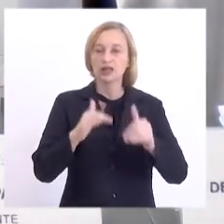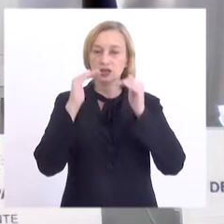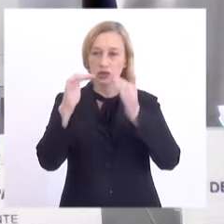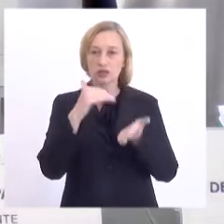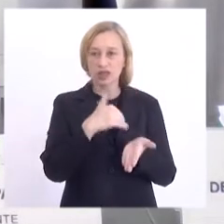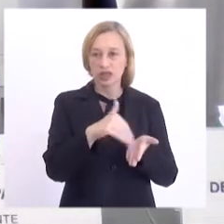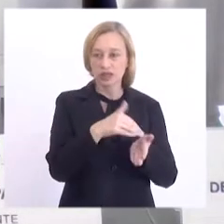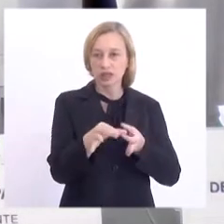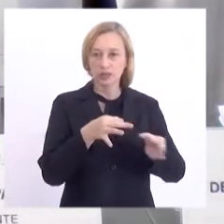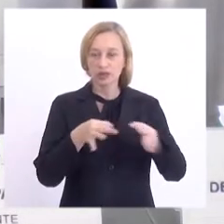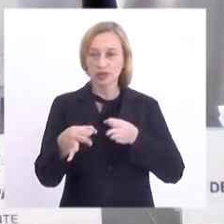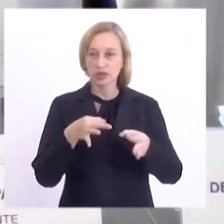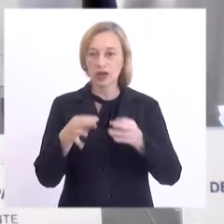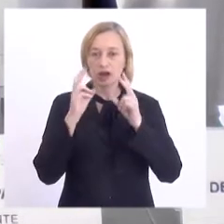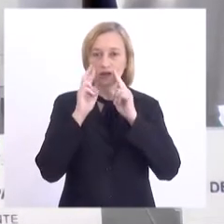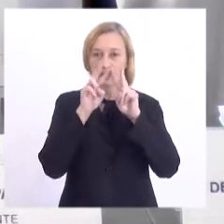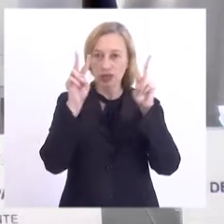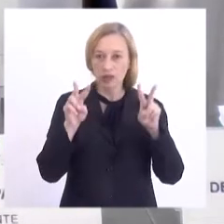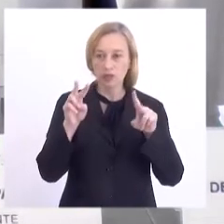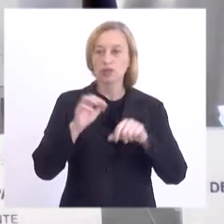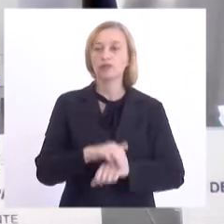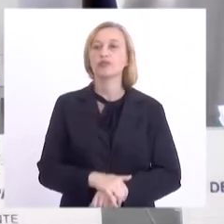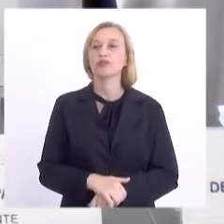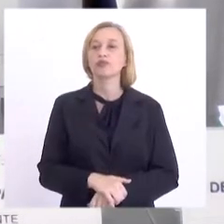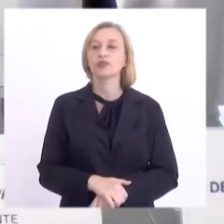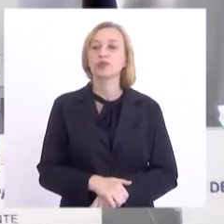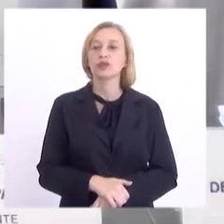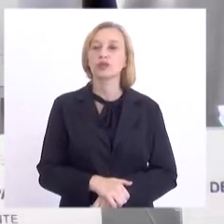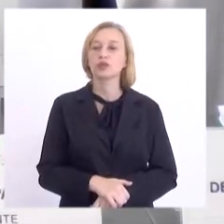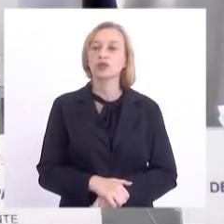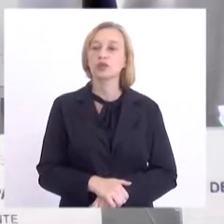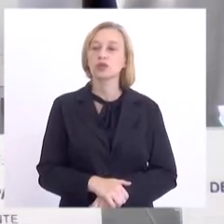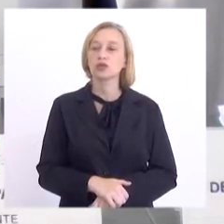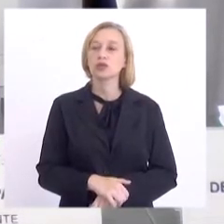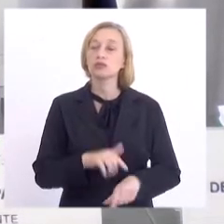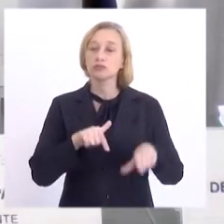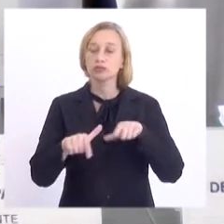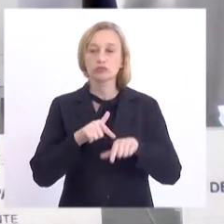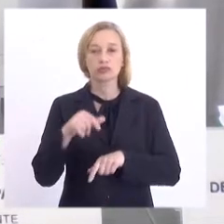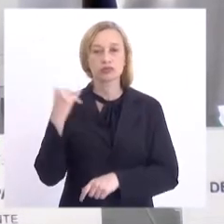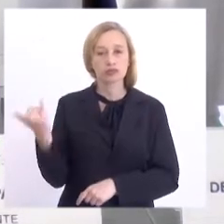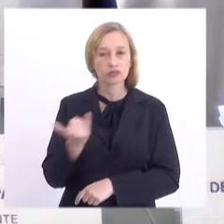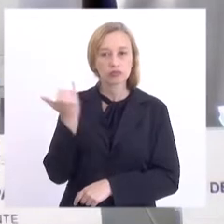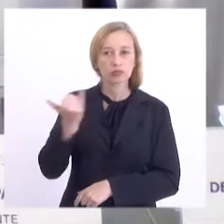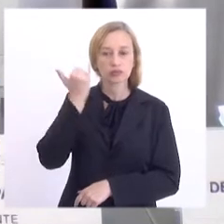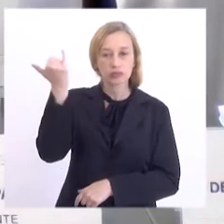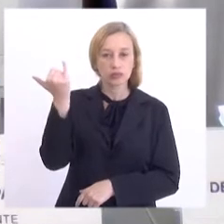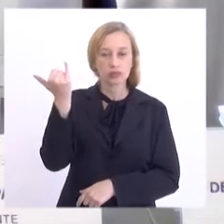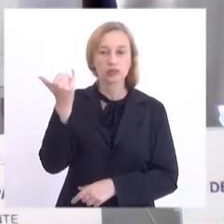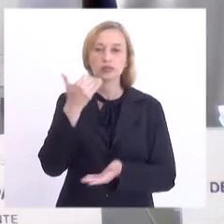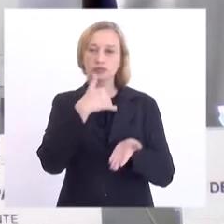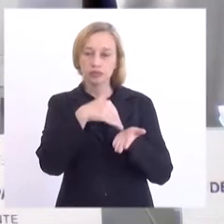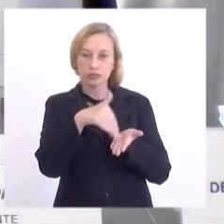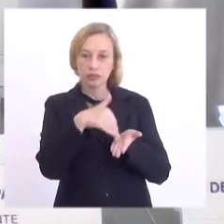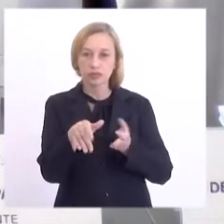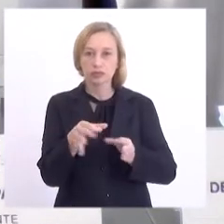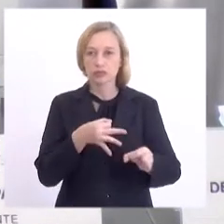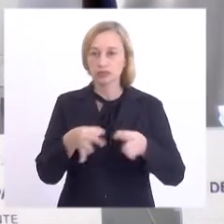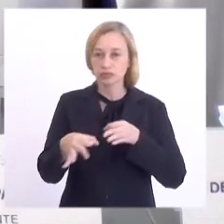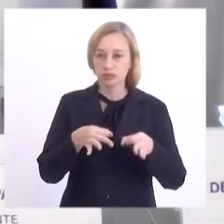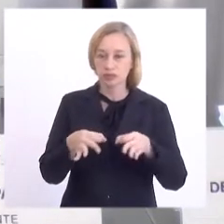sua ponto de vista o d'afonso uma função importante cima da secretaria de